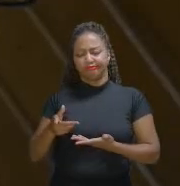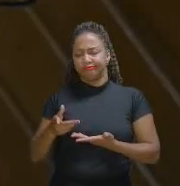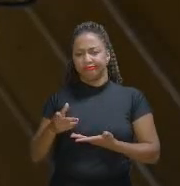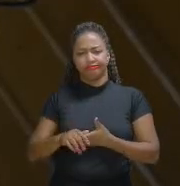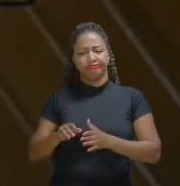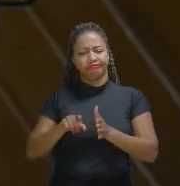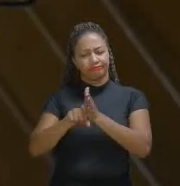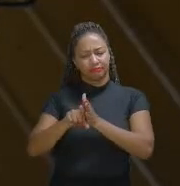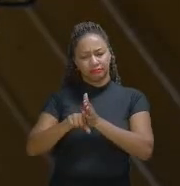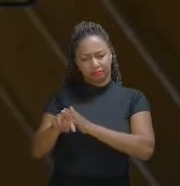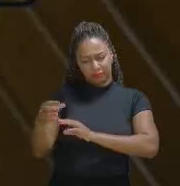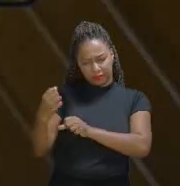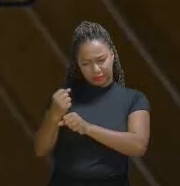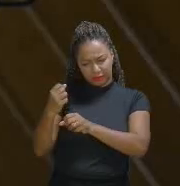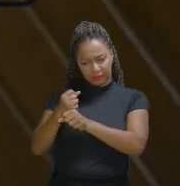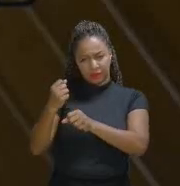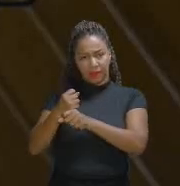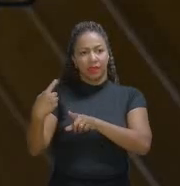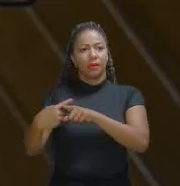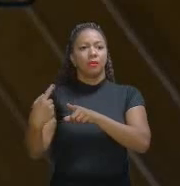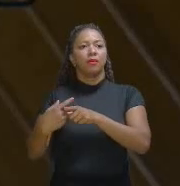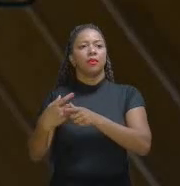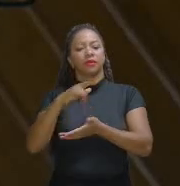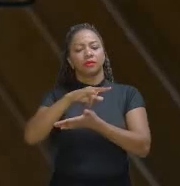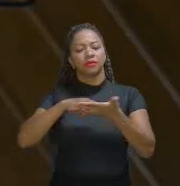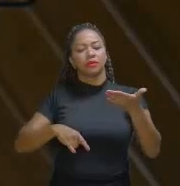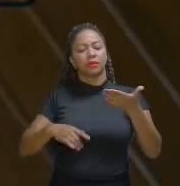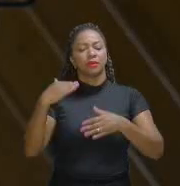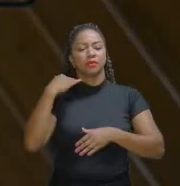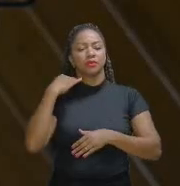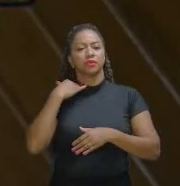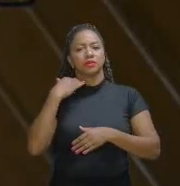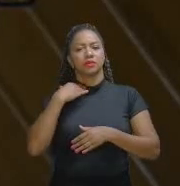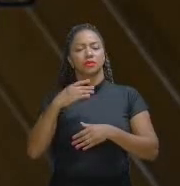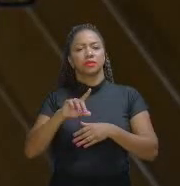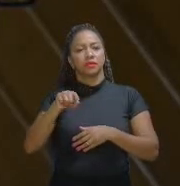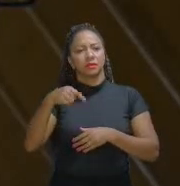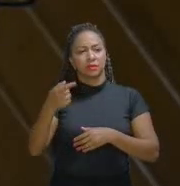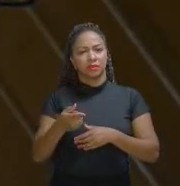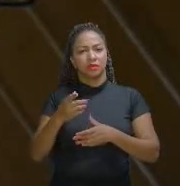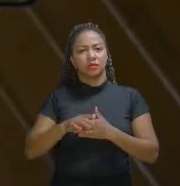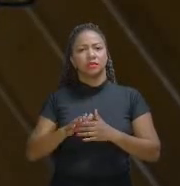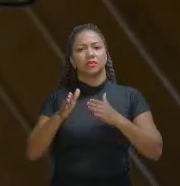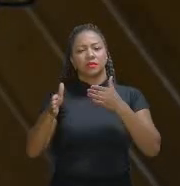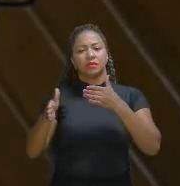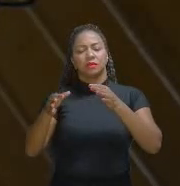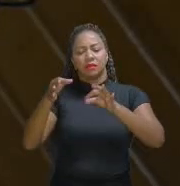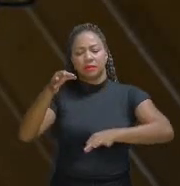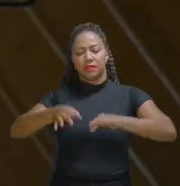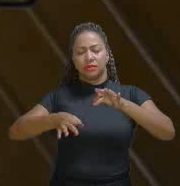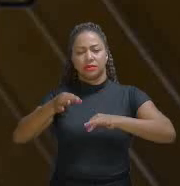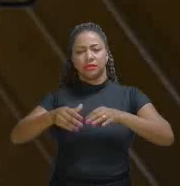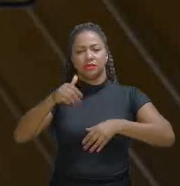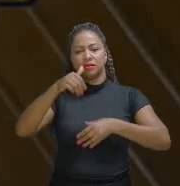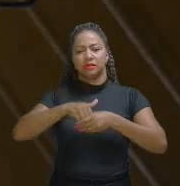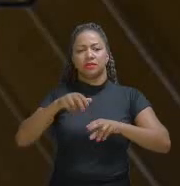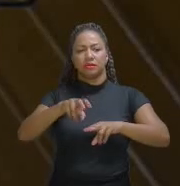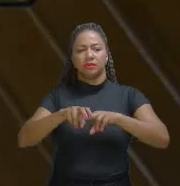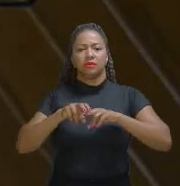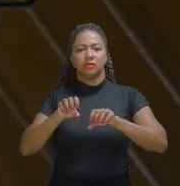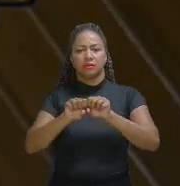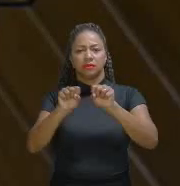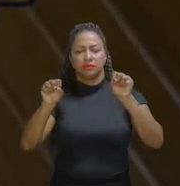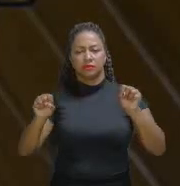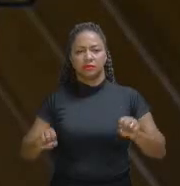301 técnica das 58 contas, 2024. pois os Origem, extratos bancários Oiapoque, barra acabaram P, sendo relator, acessados juiz Normandes diretamente Souza. pela Justiça Eleitoral por meio do